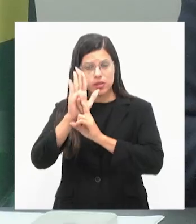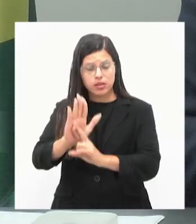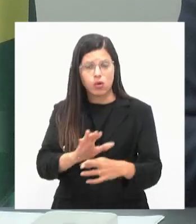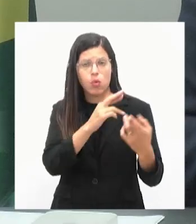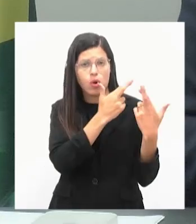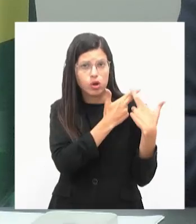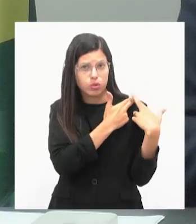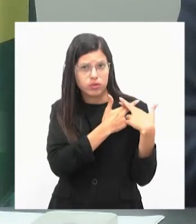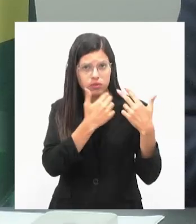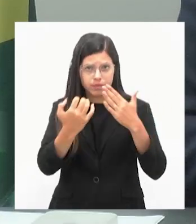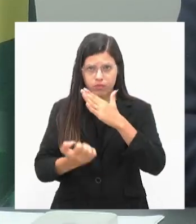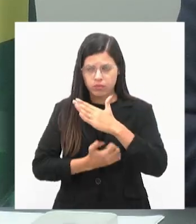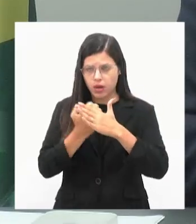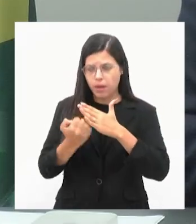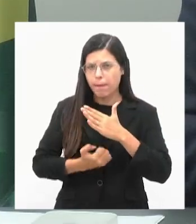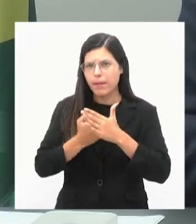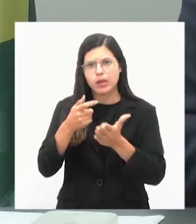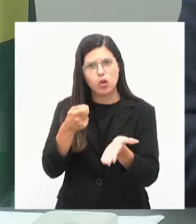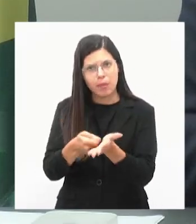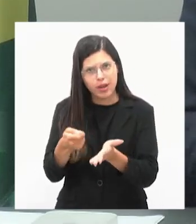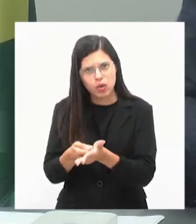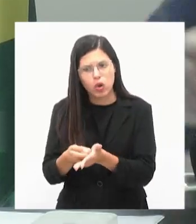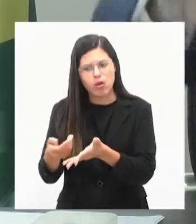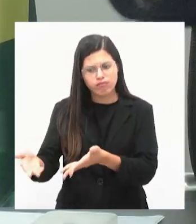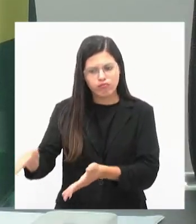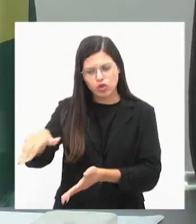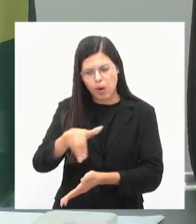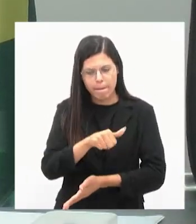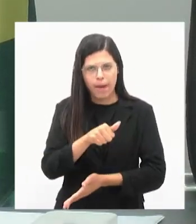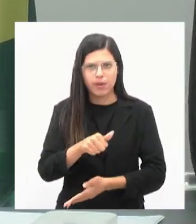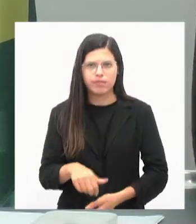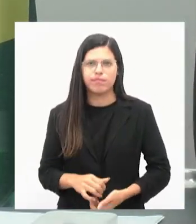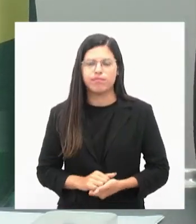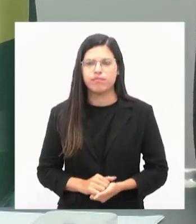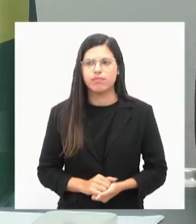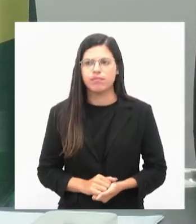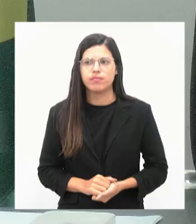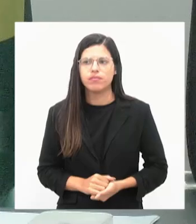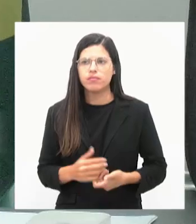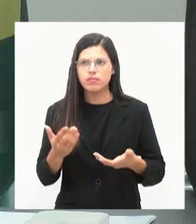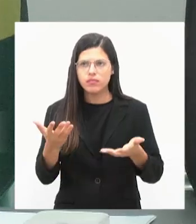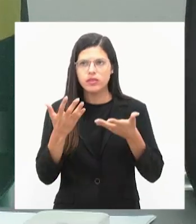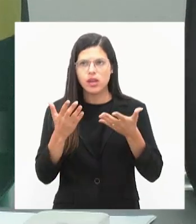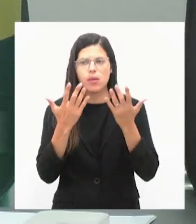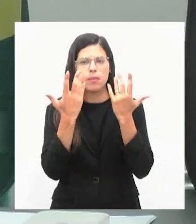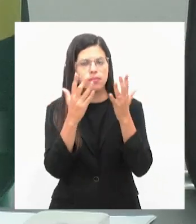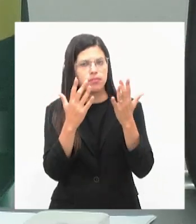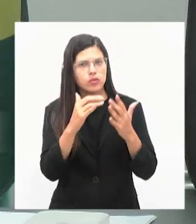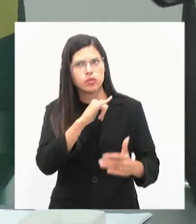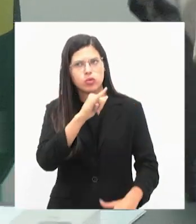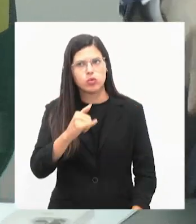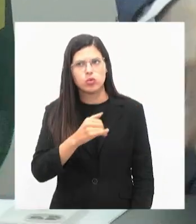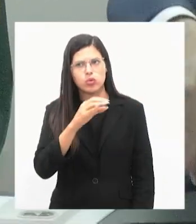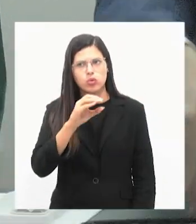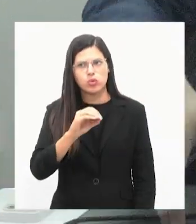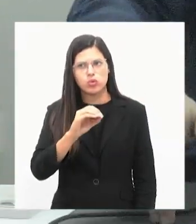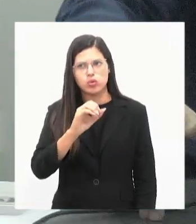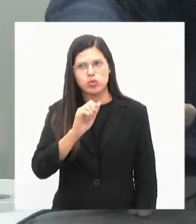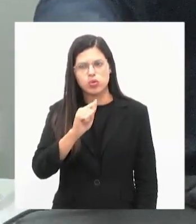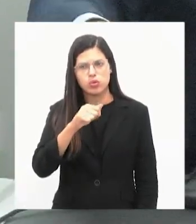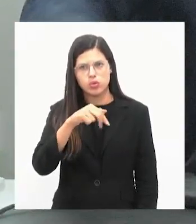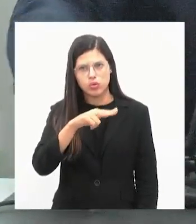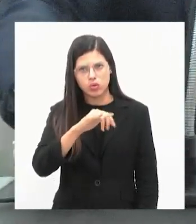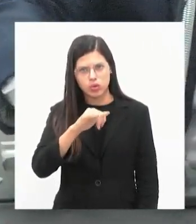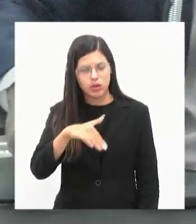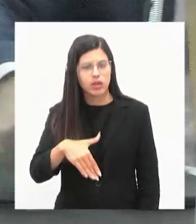da empresa, a condução coercitiva dele na próxima reunião. Quero parabenizar aqui o senhor Joaquim, né, que teve respeito com essa